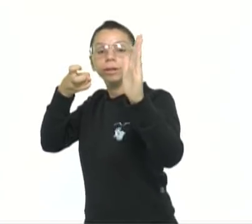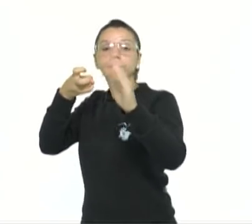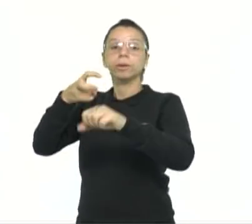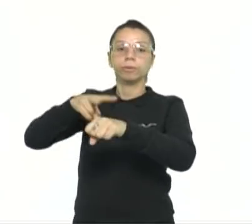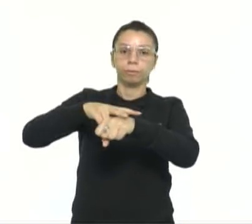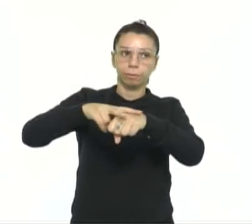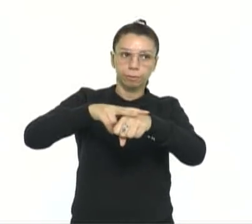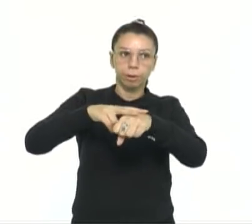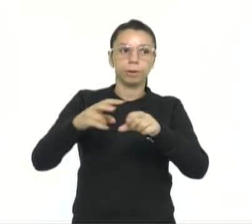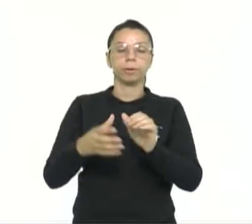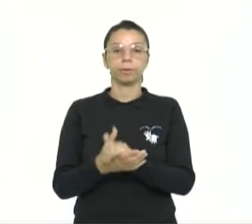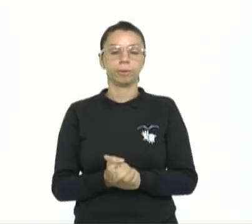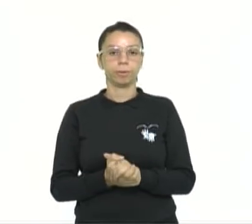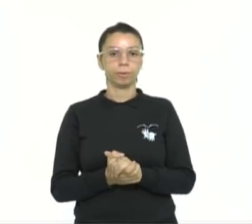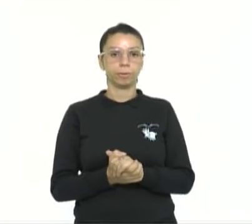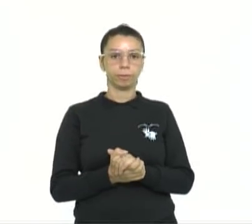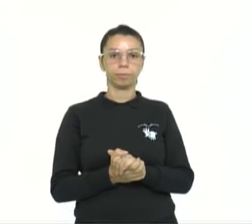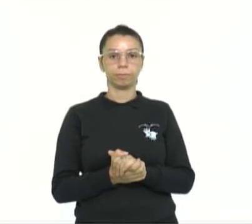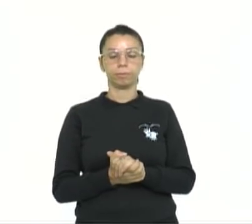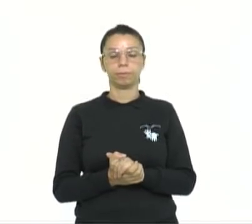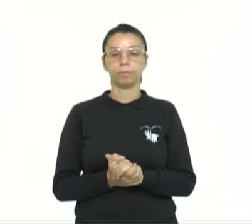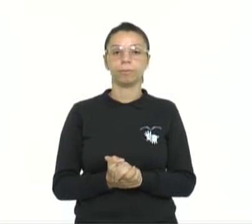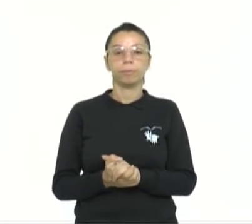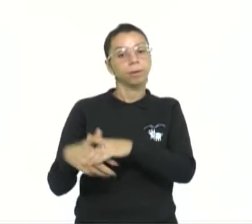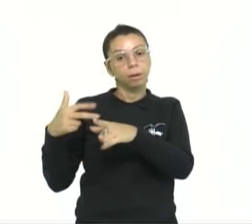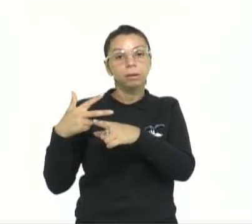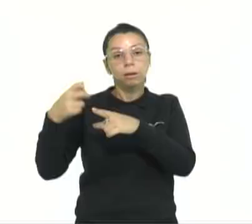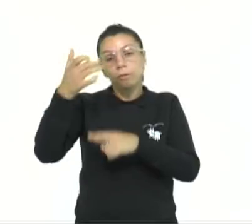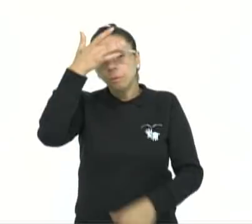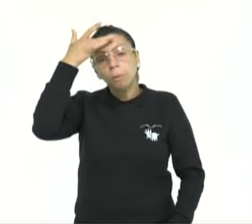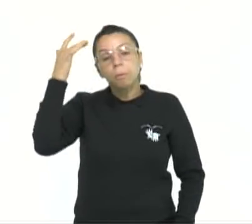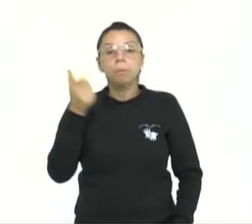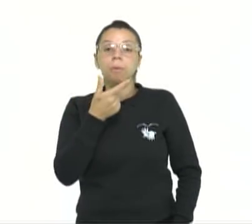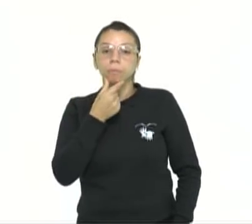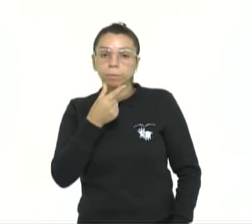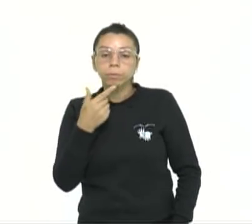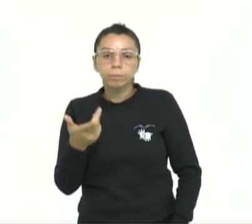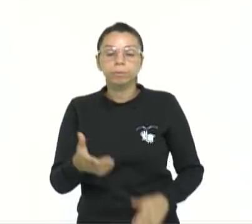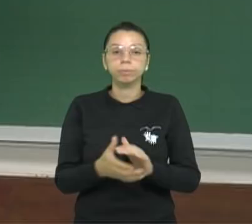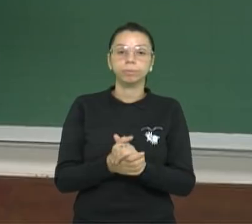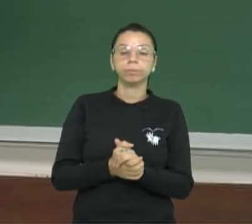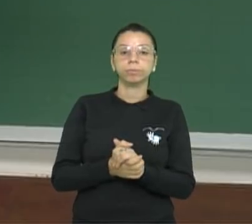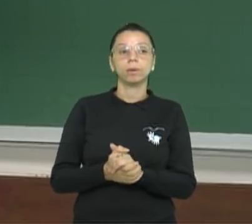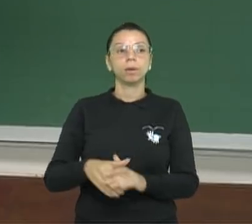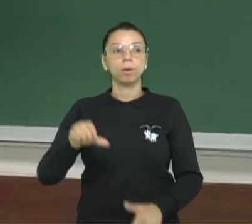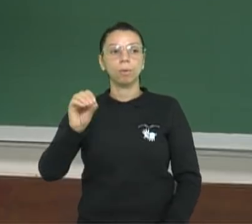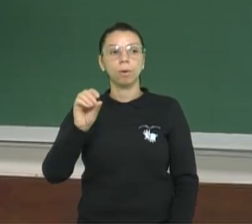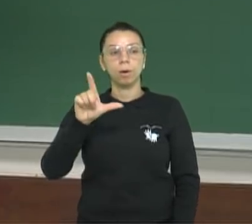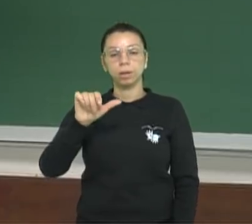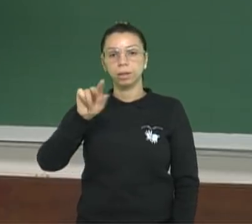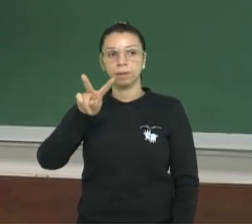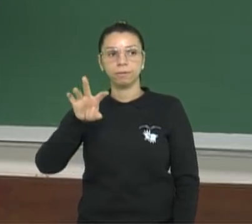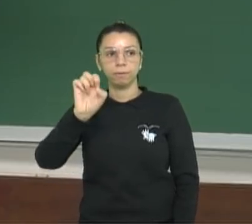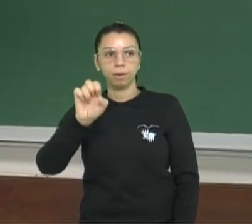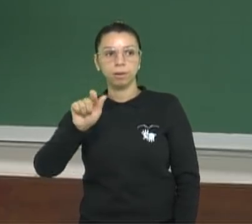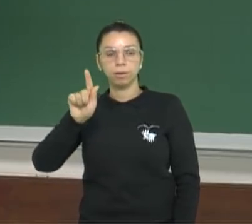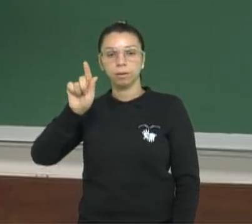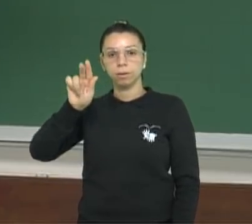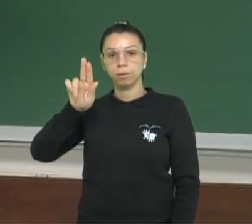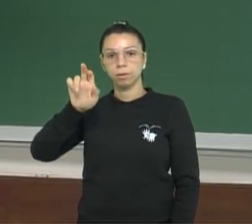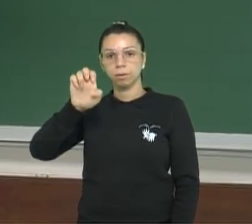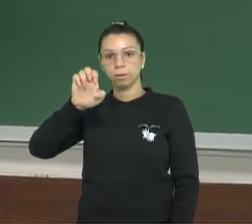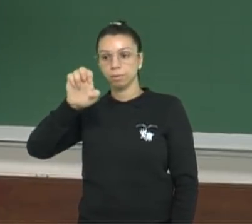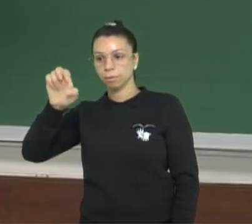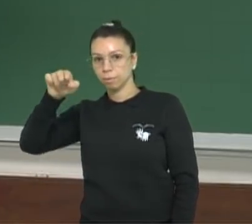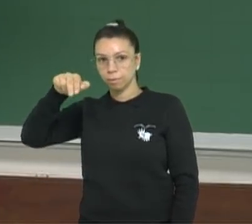então. Because he saved a man, porque ele salvou um homem. E Oliver Queen, certo? Conferiu sua resposta certinho?